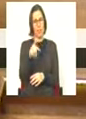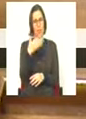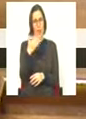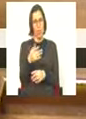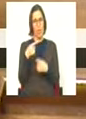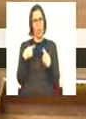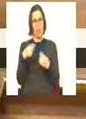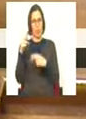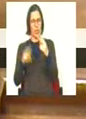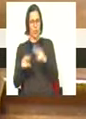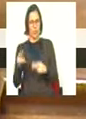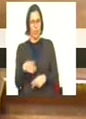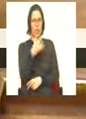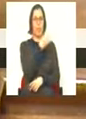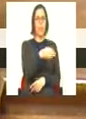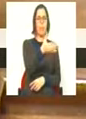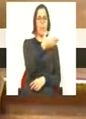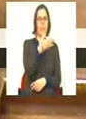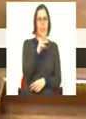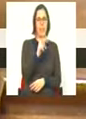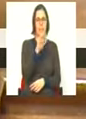34,1% de carga fiscal. 2017,